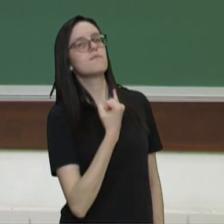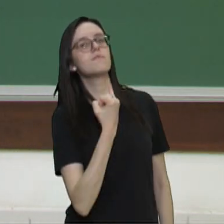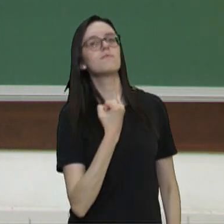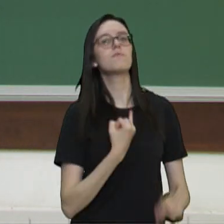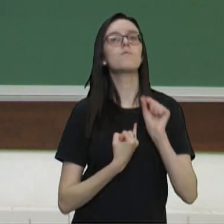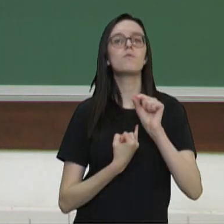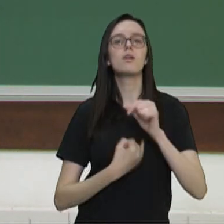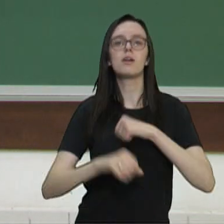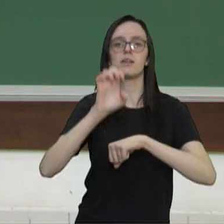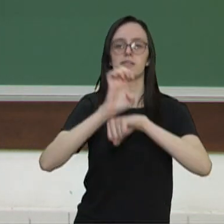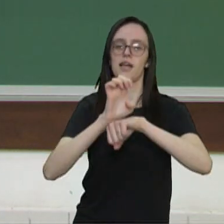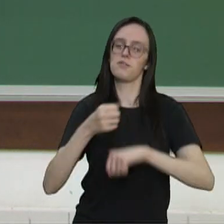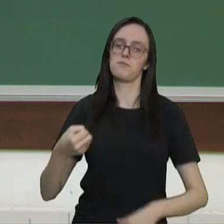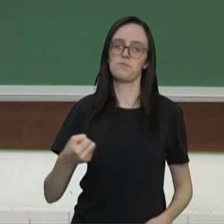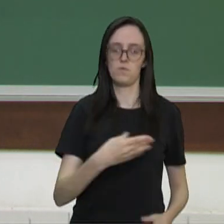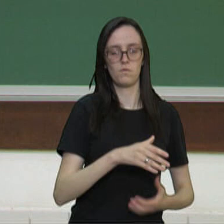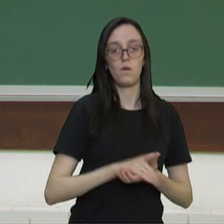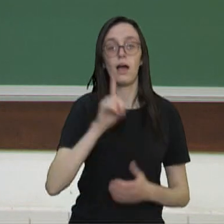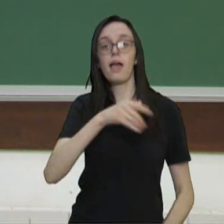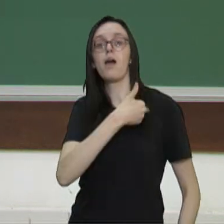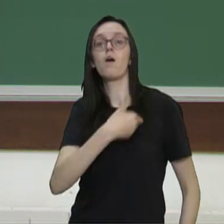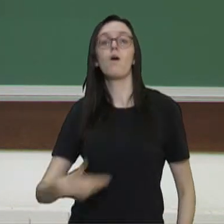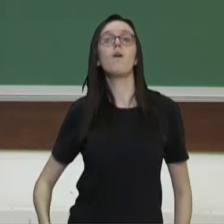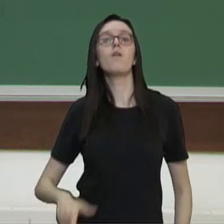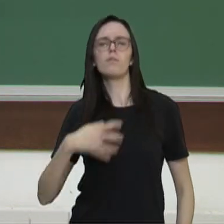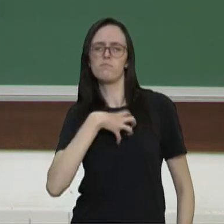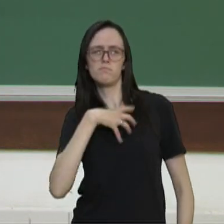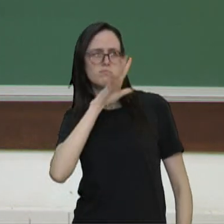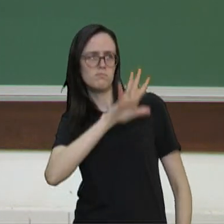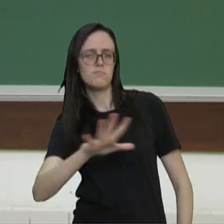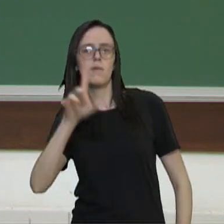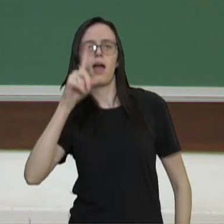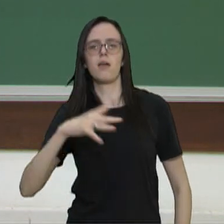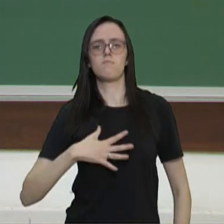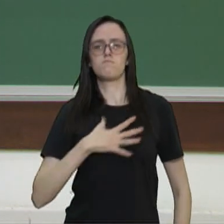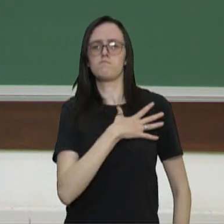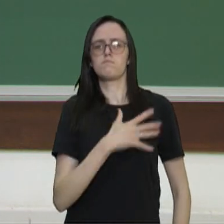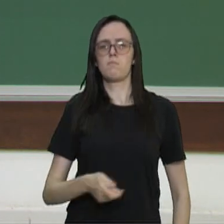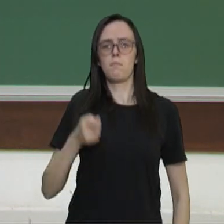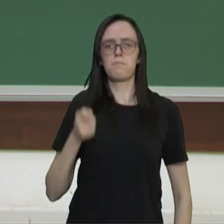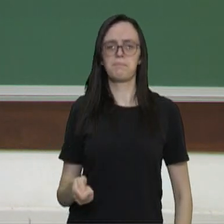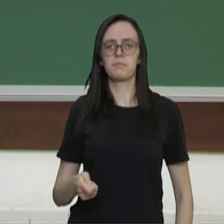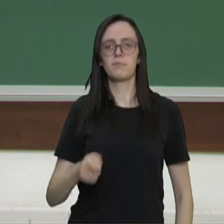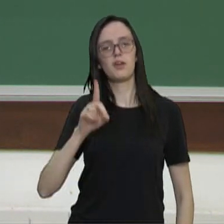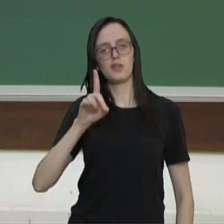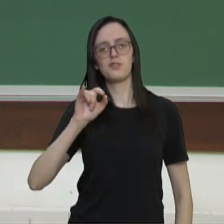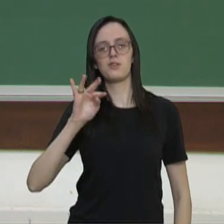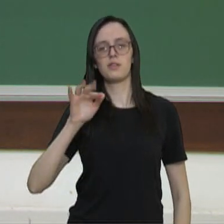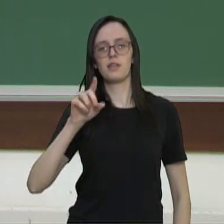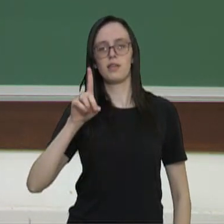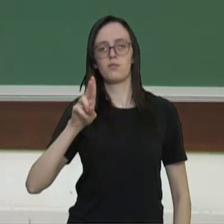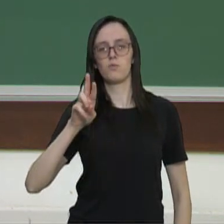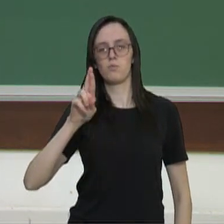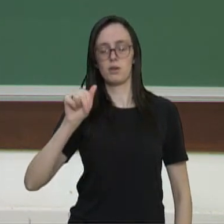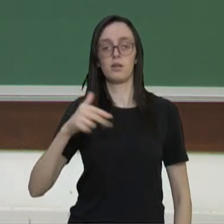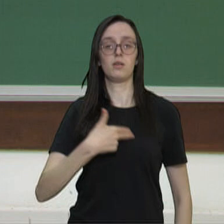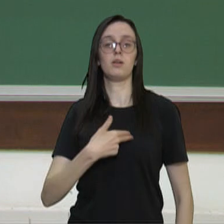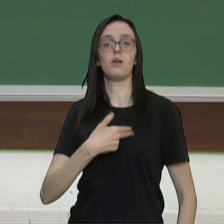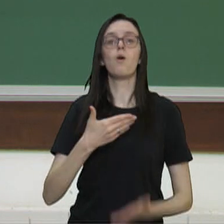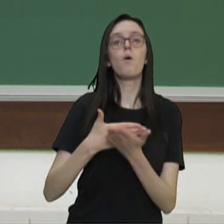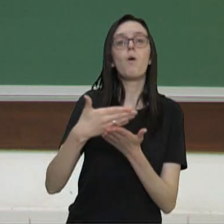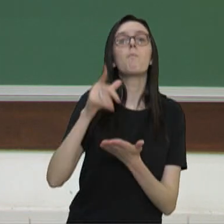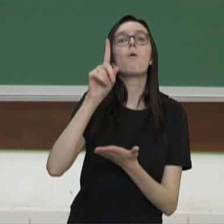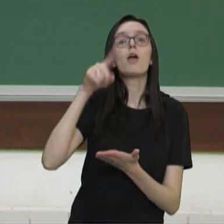chamado Estado Novo, um governo com características de ditadura, onde o Getúlio Vargas passou a